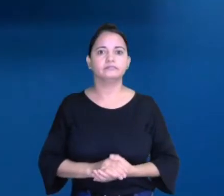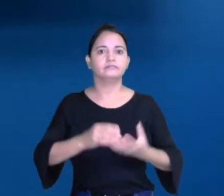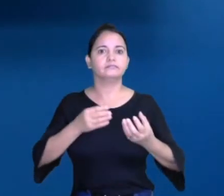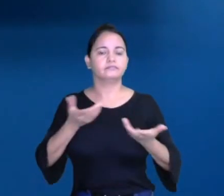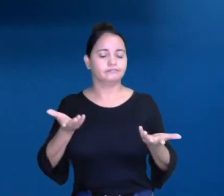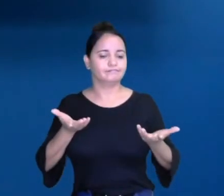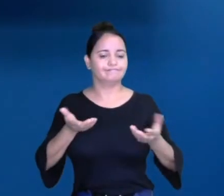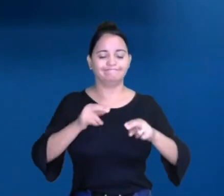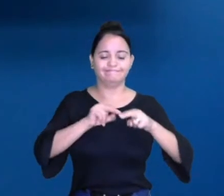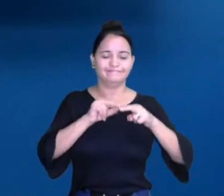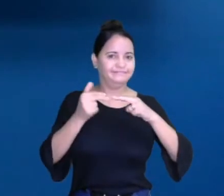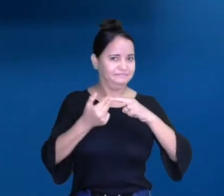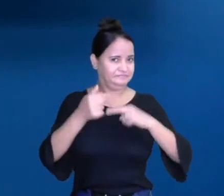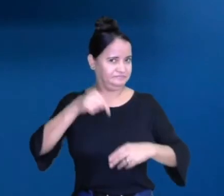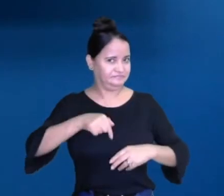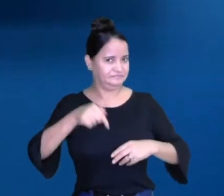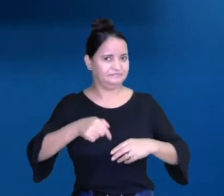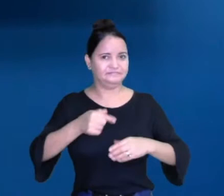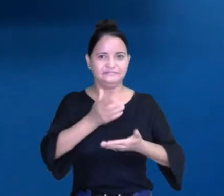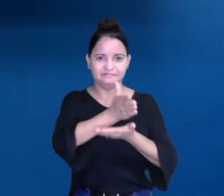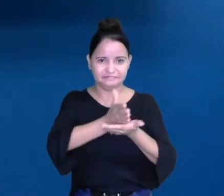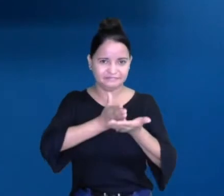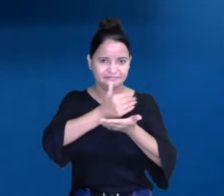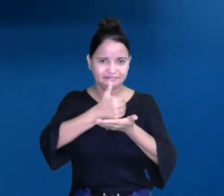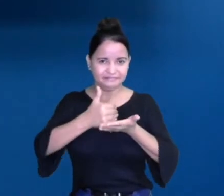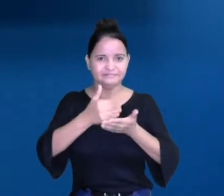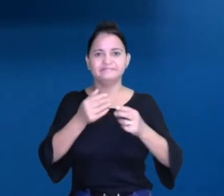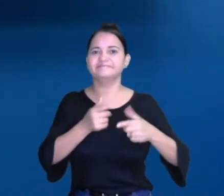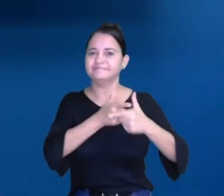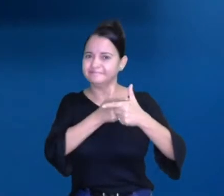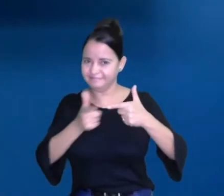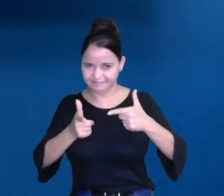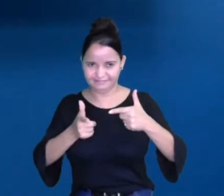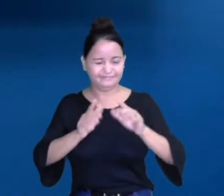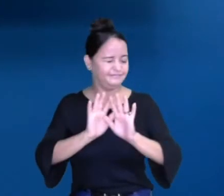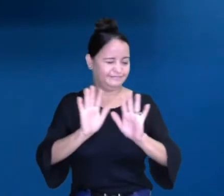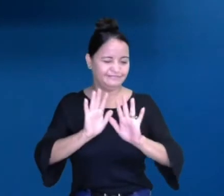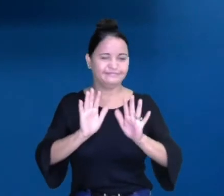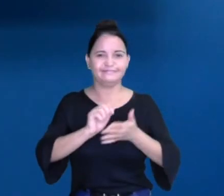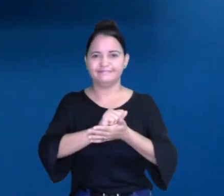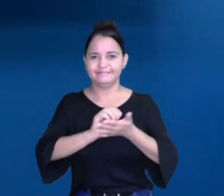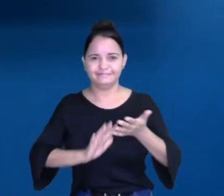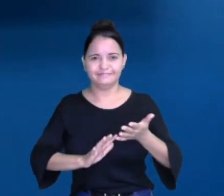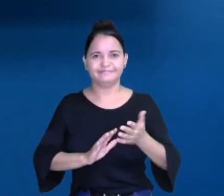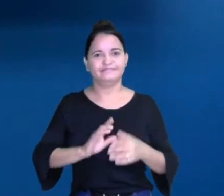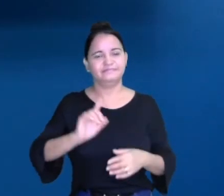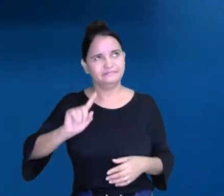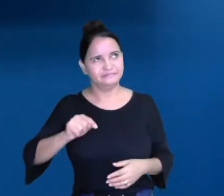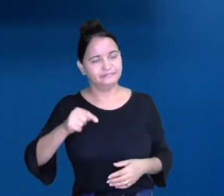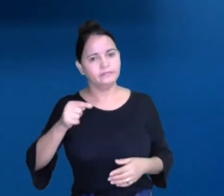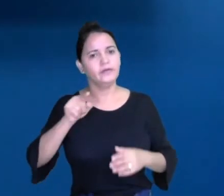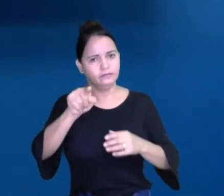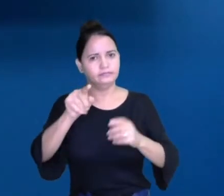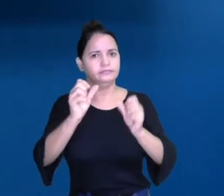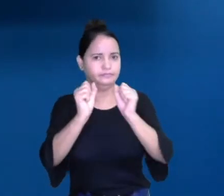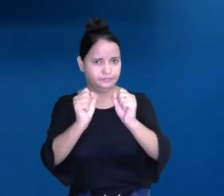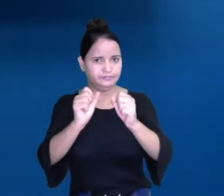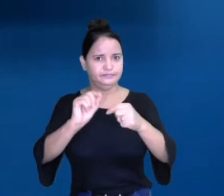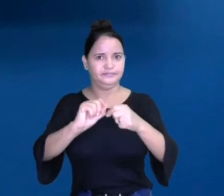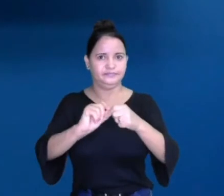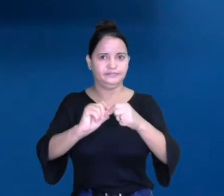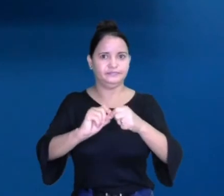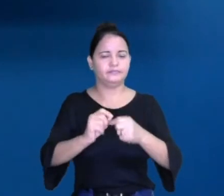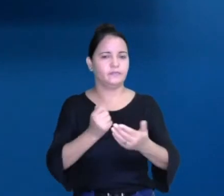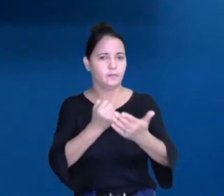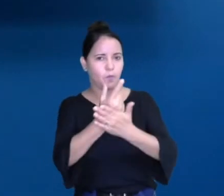aqui para distribuir com a produção, para a gente, né, fazer a atividade e depois, ó, a gente... Mas você pode fazer aí,